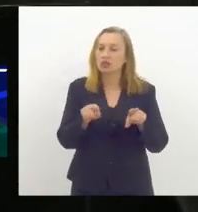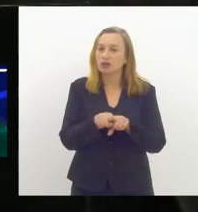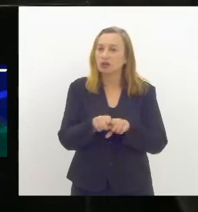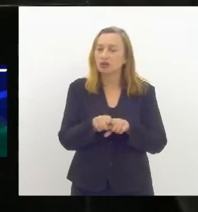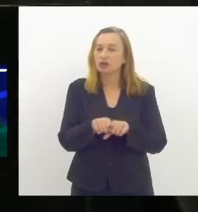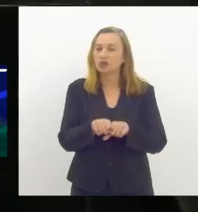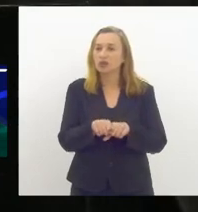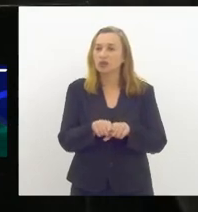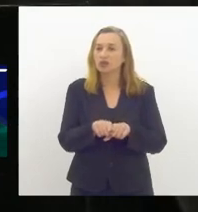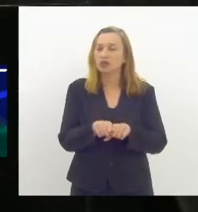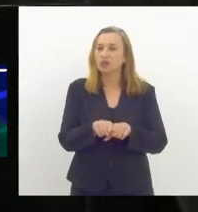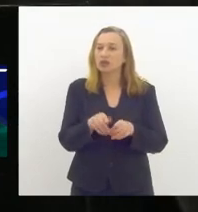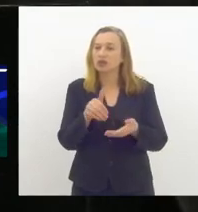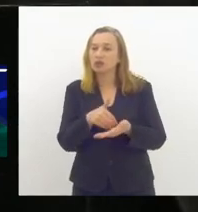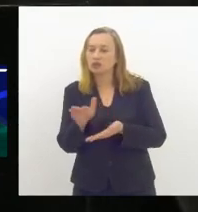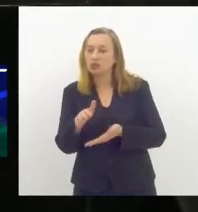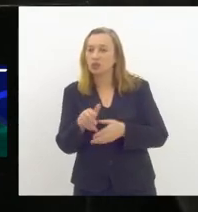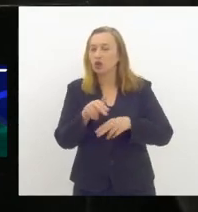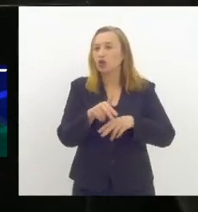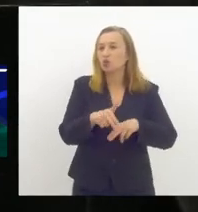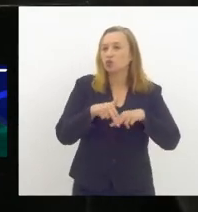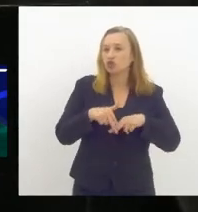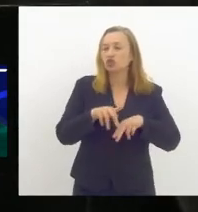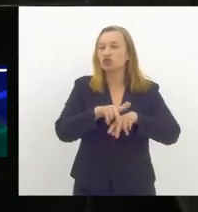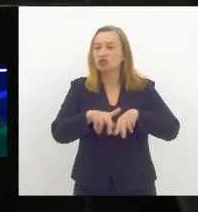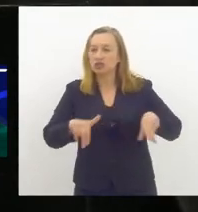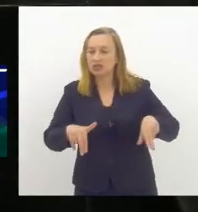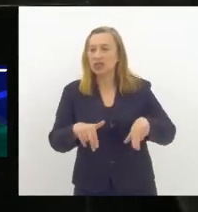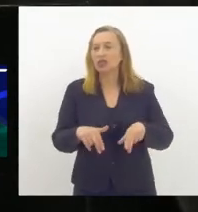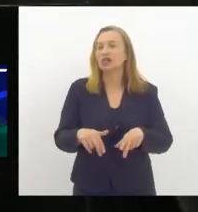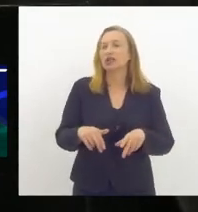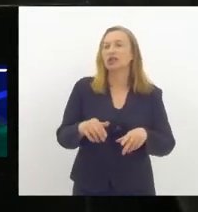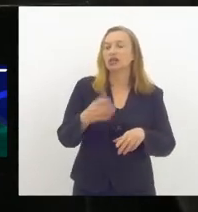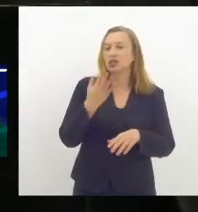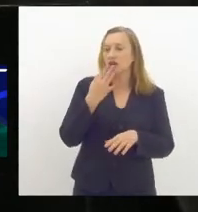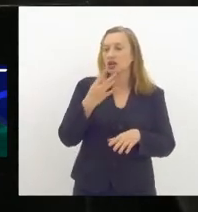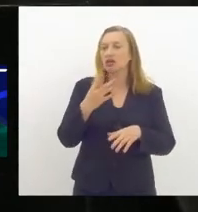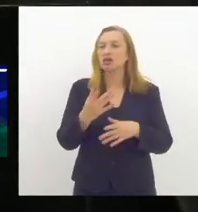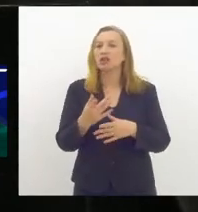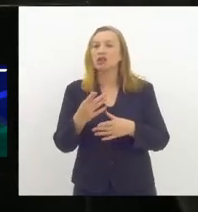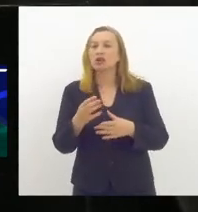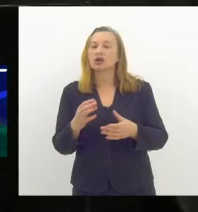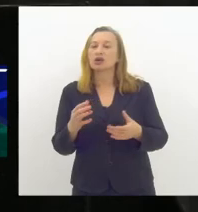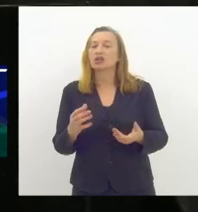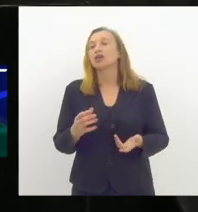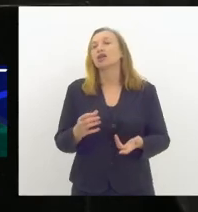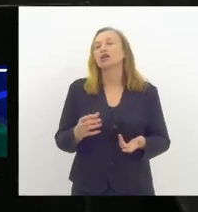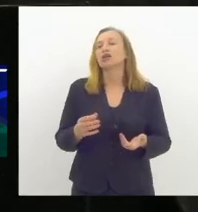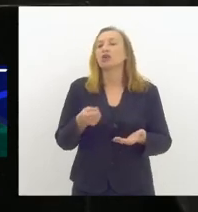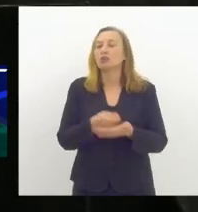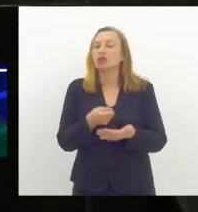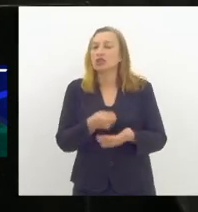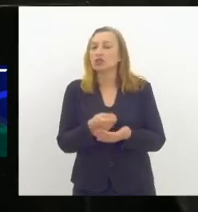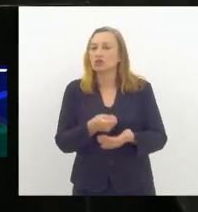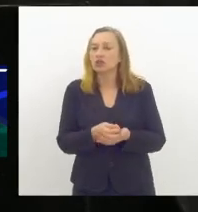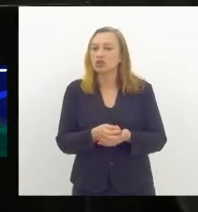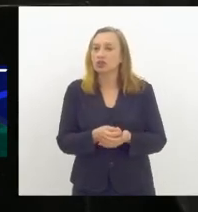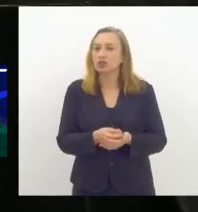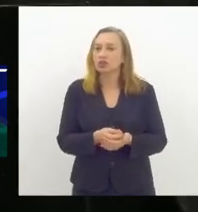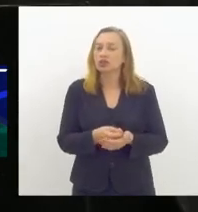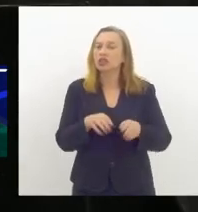de admissão por motivo de sexo idade cor ou estado civil reafirmando a obrigatoriedade